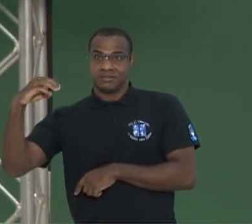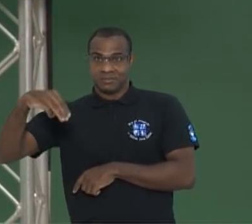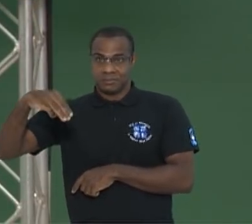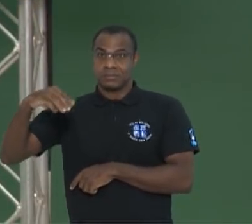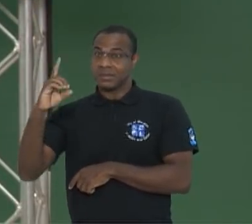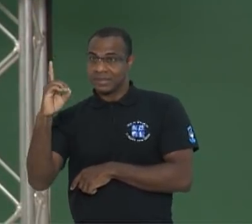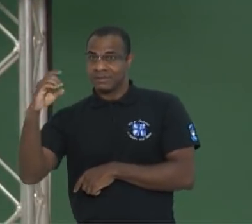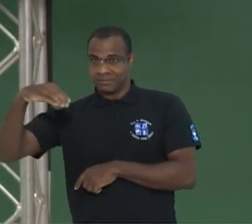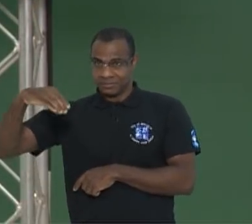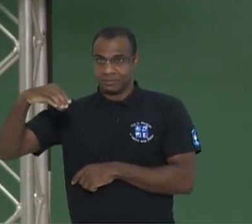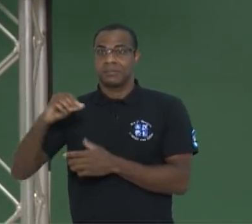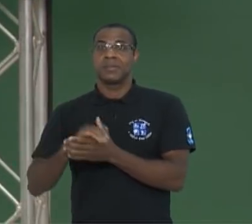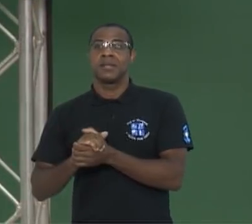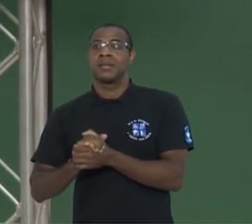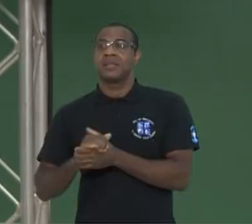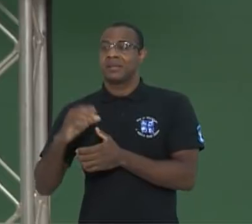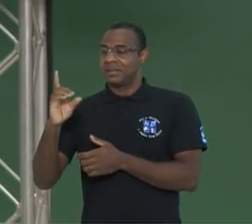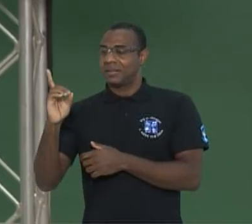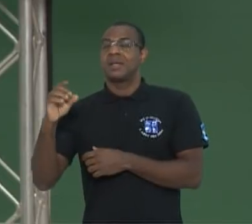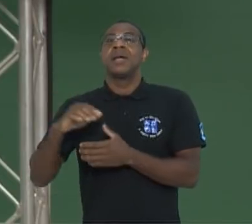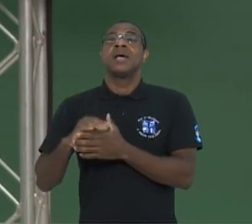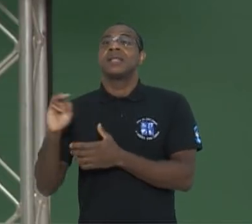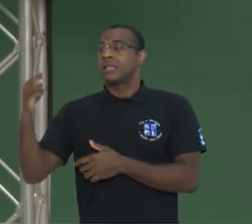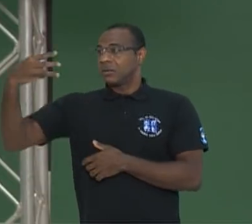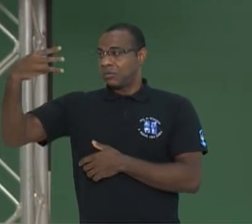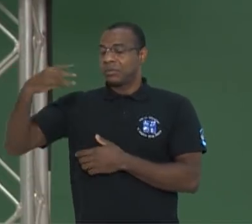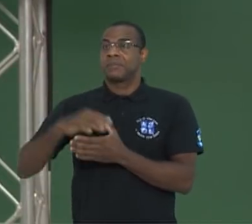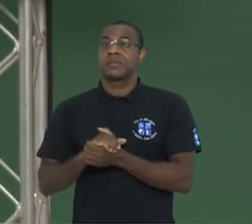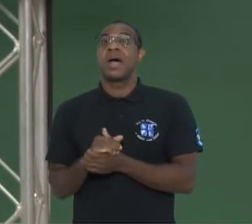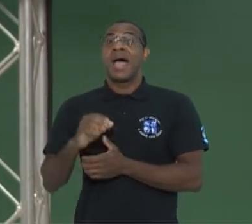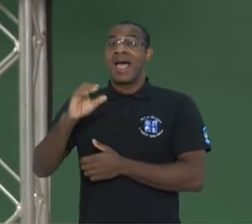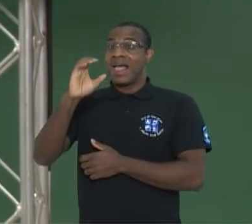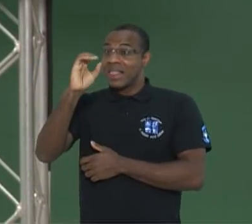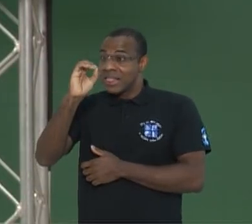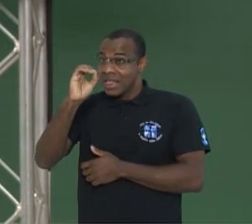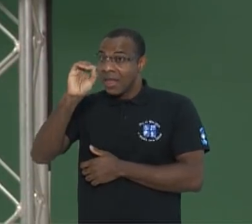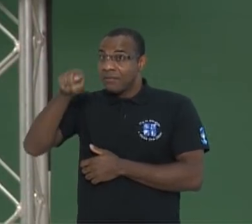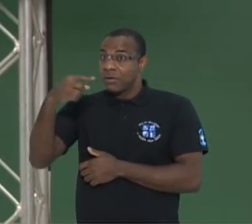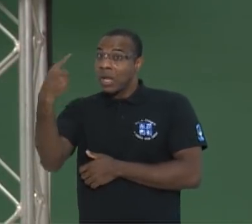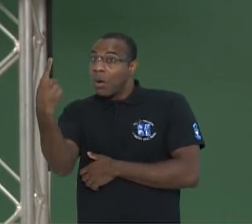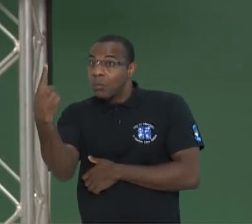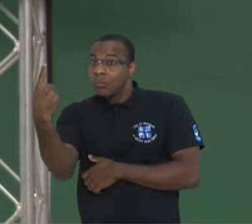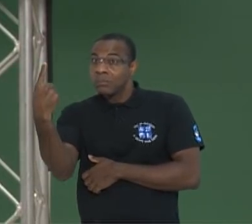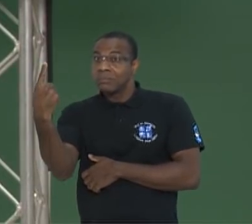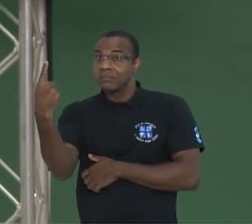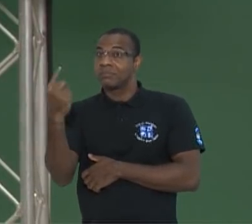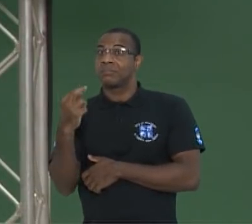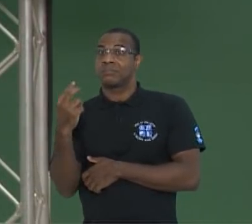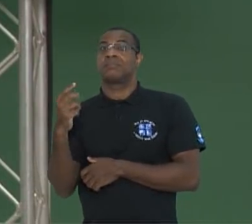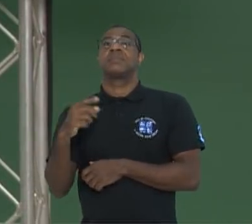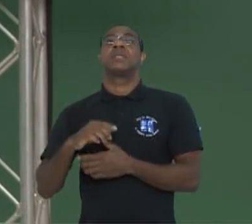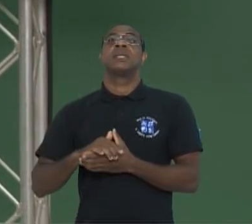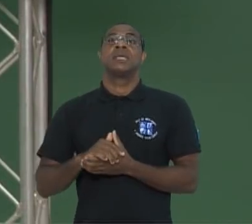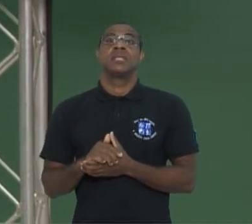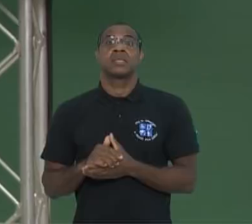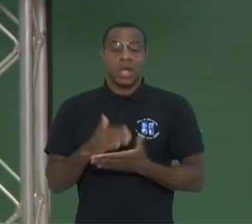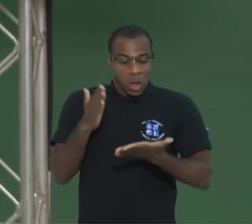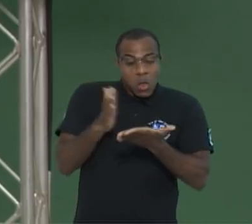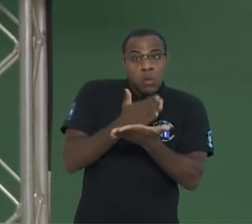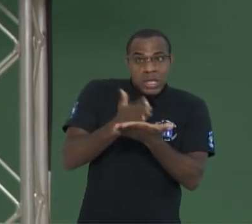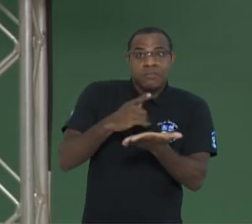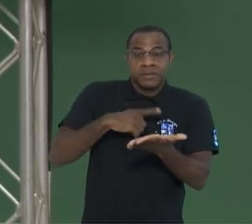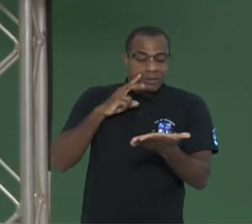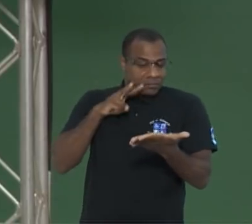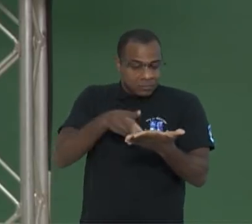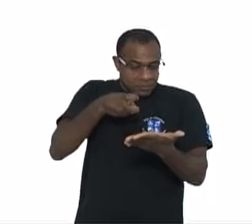vezes menor do que o metro, por isso que é 0,1. Tanto é que nos livros de vocês, né, vai estar lá 0,1,